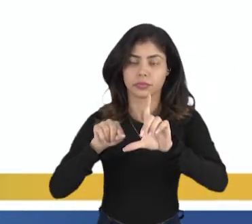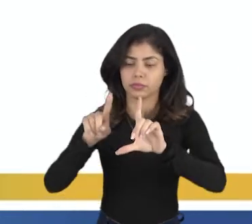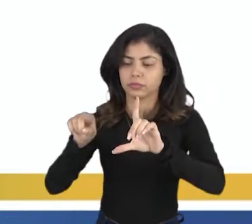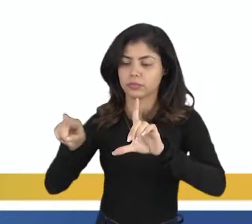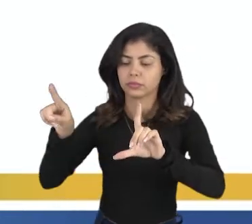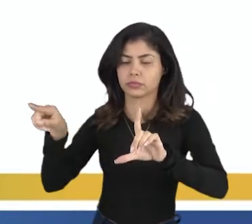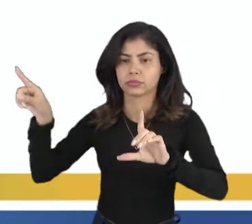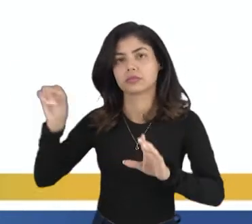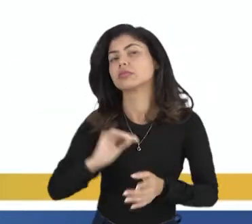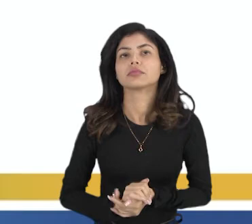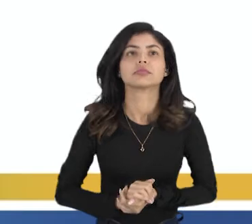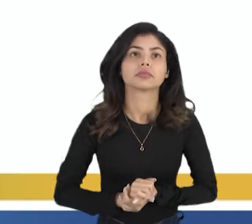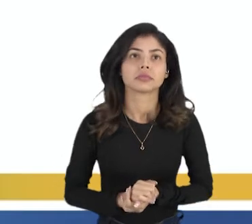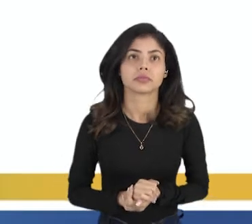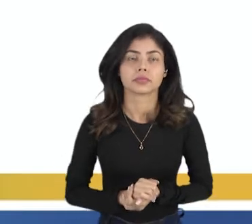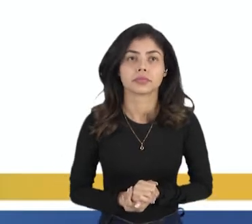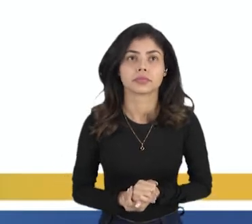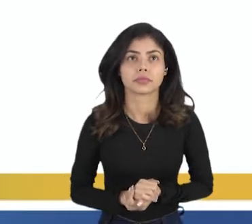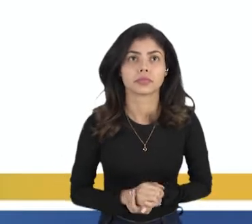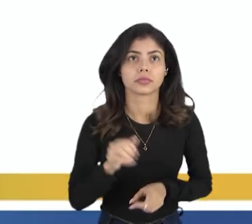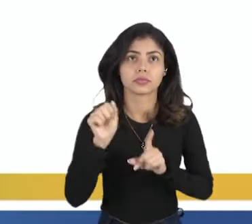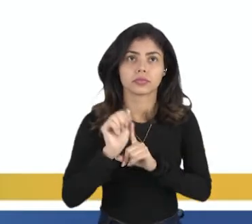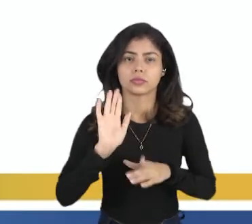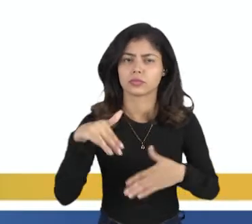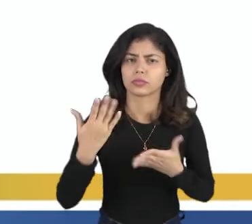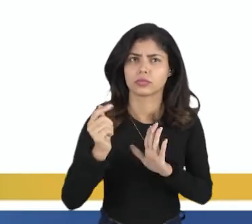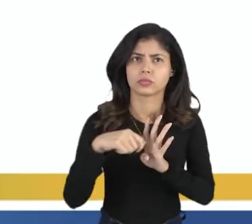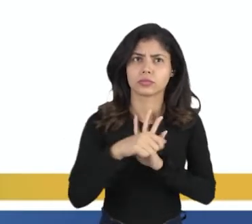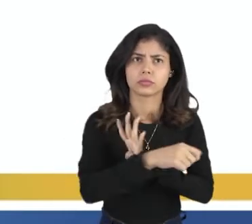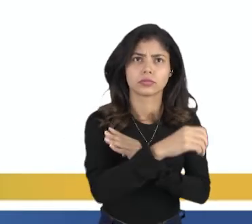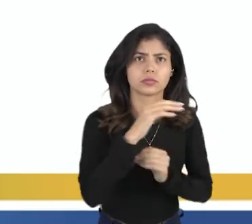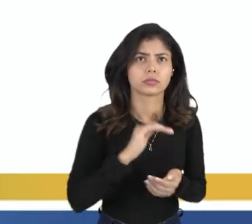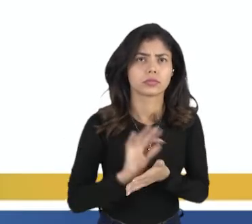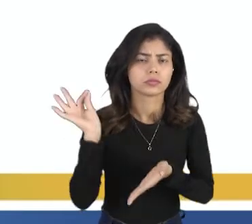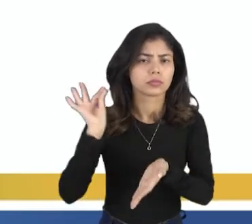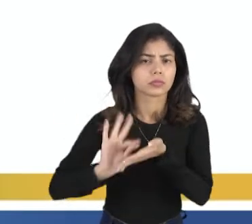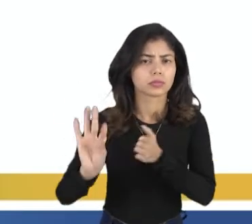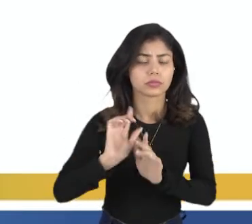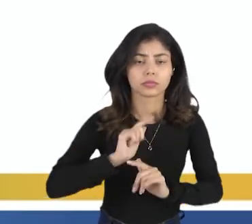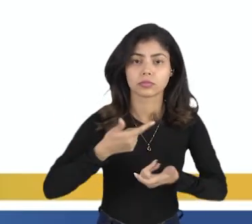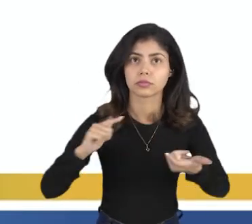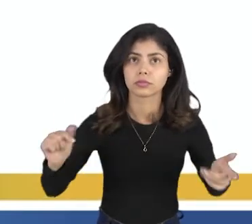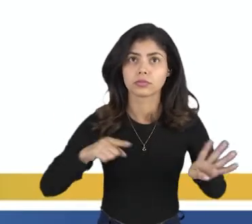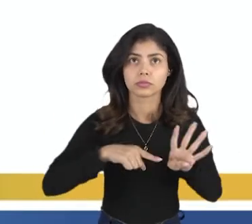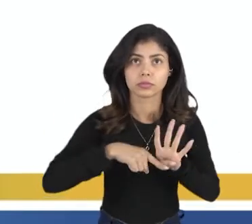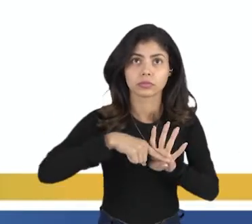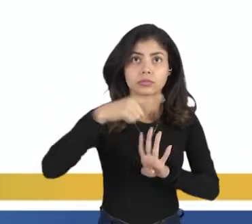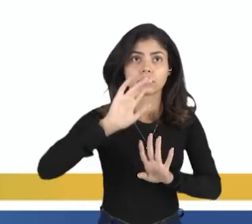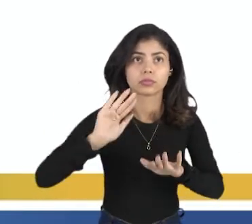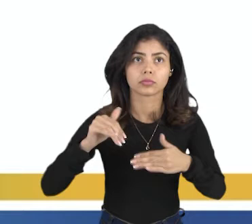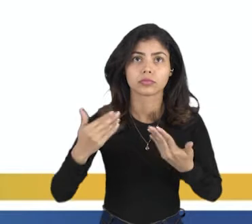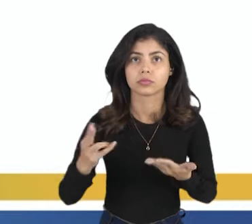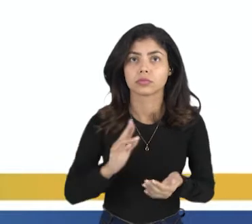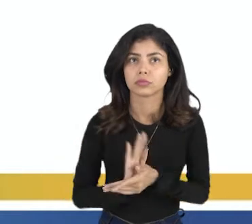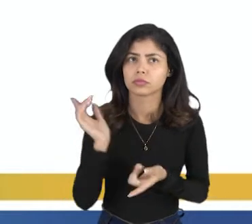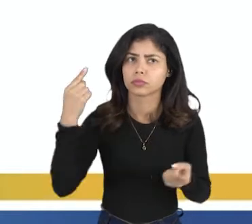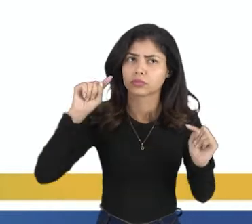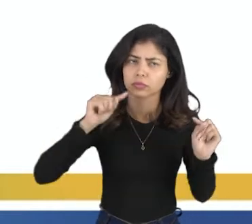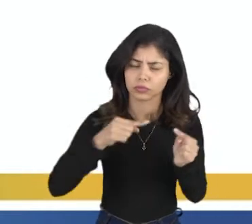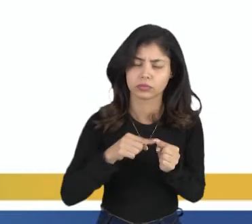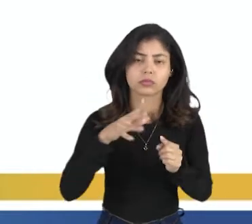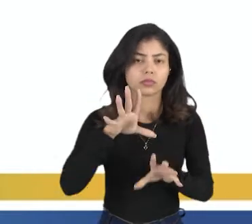aí apresentado na sua tela. Letra A. Em que mês se registrou a maior temperatura e qual o